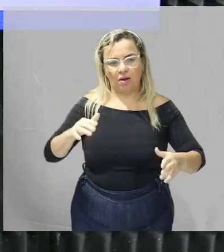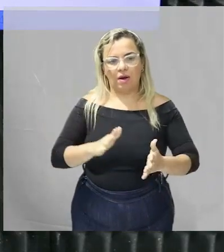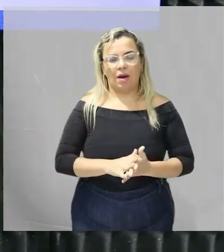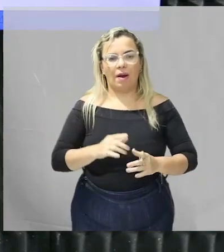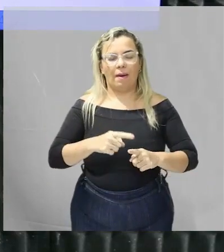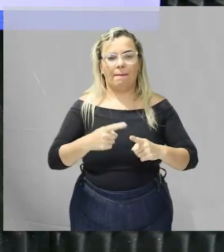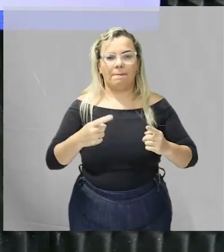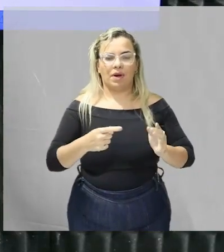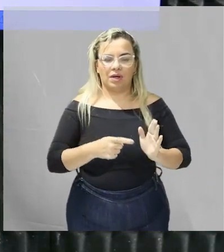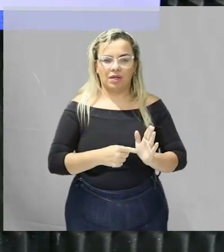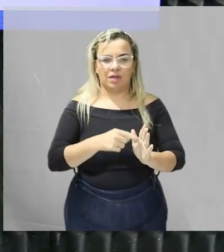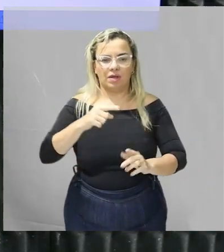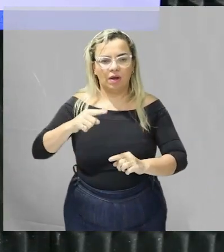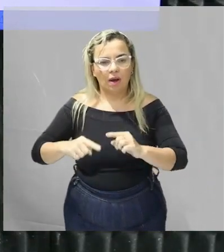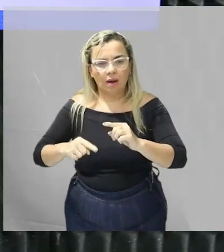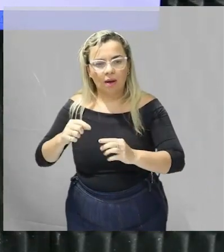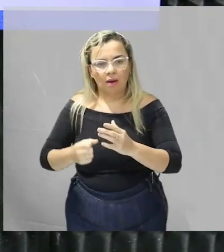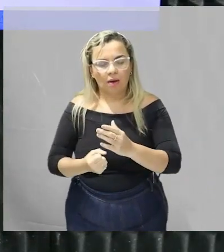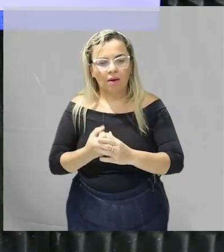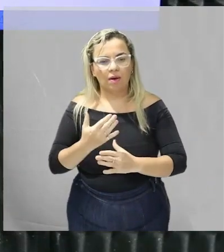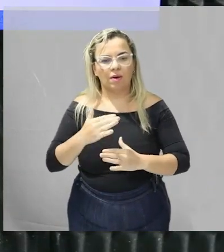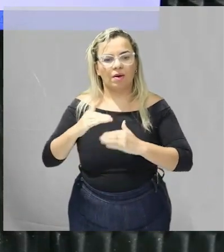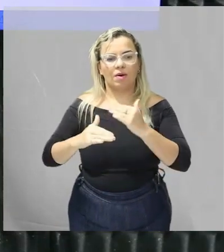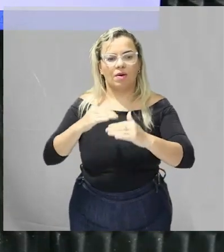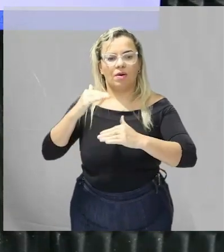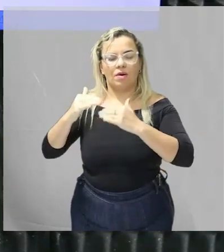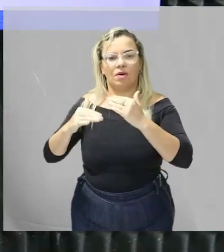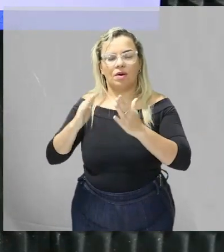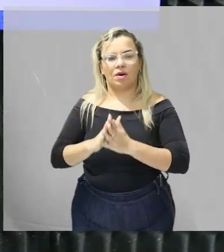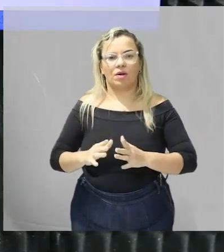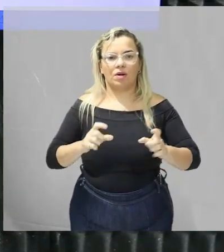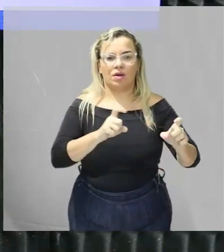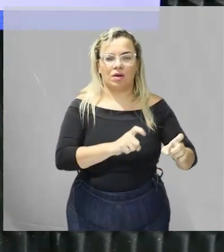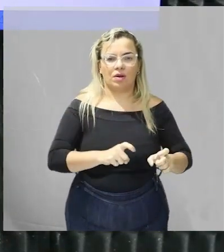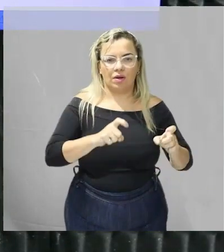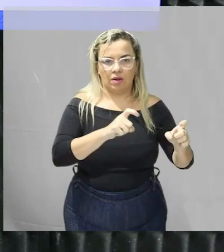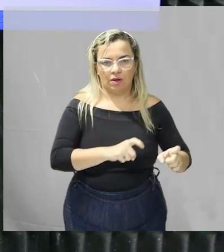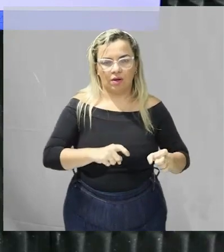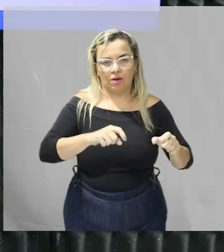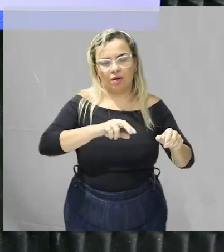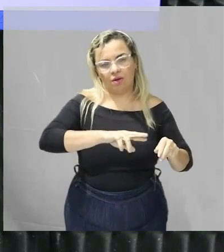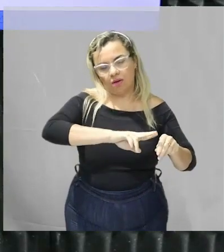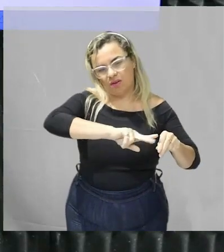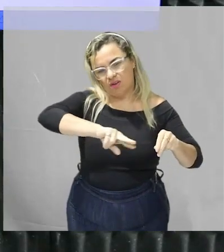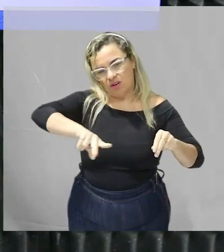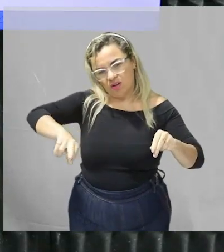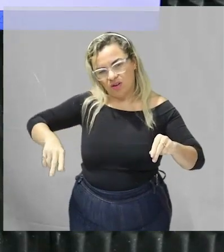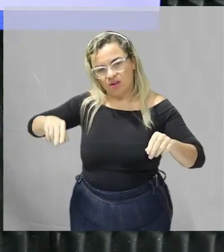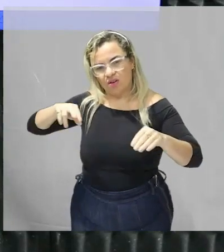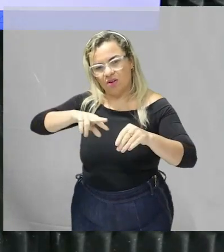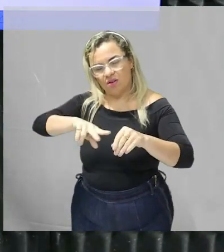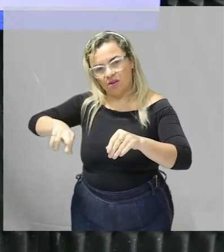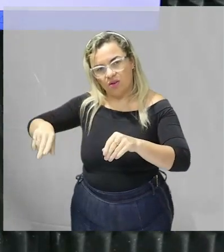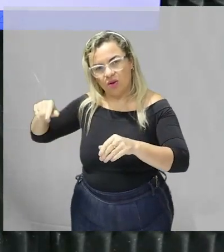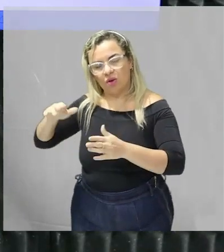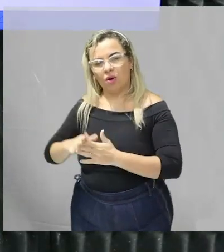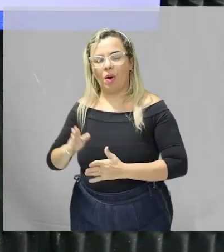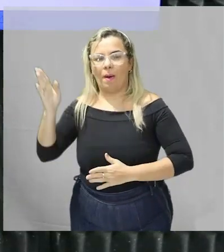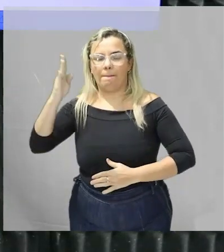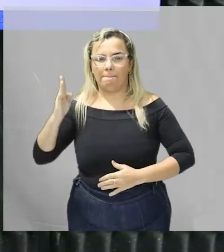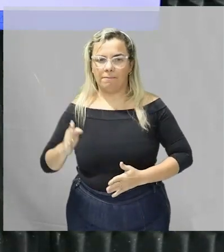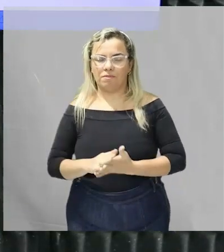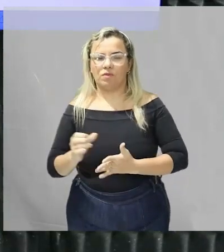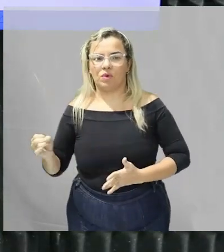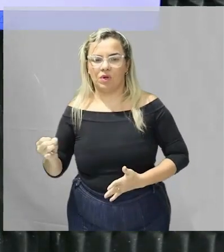é a produção agropecuária, é o primeiro setor e também, no caso, as atividades mineradoras, tá certo? O Brasil ele é um grande destaque na produção